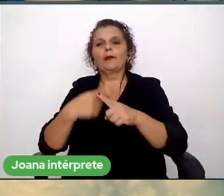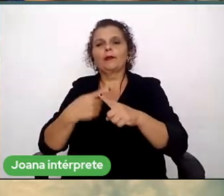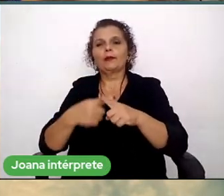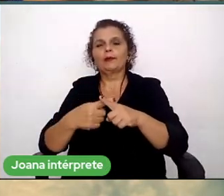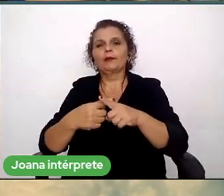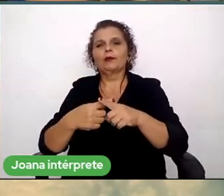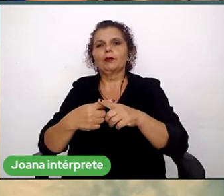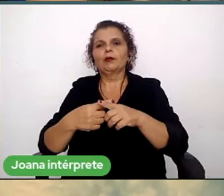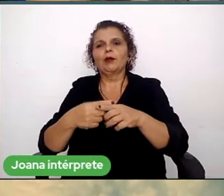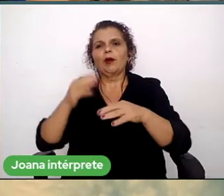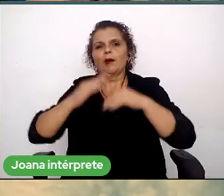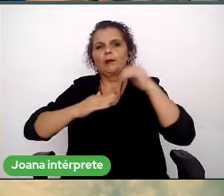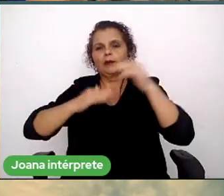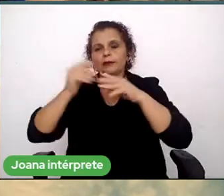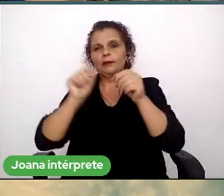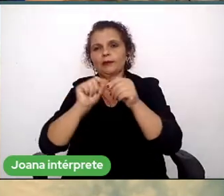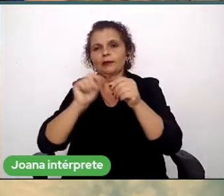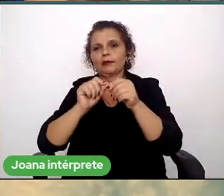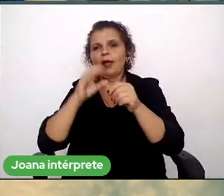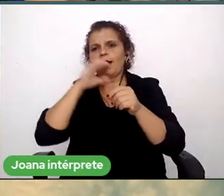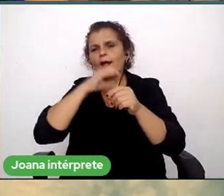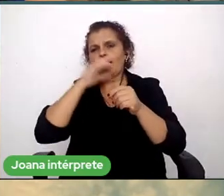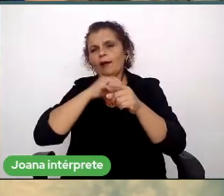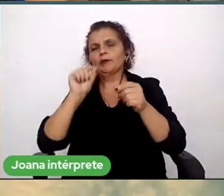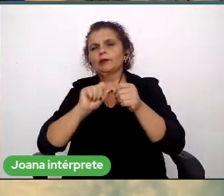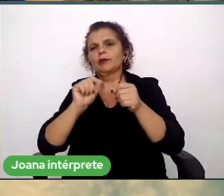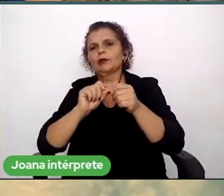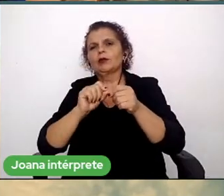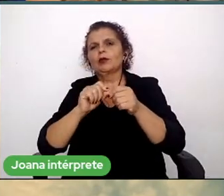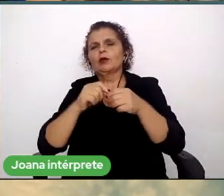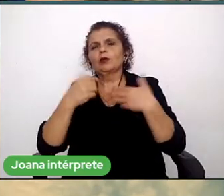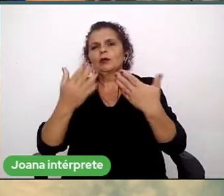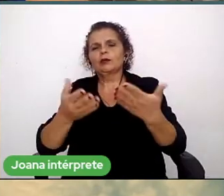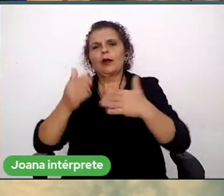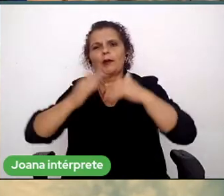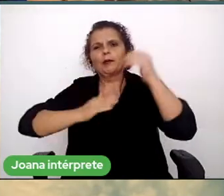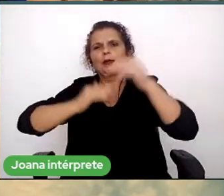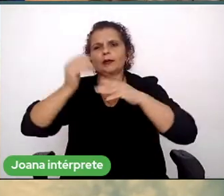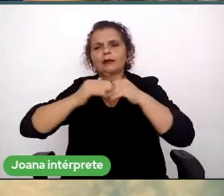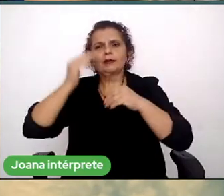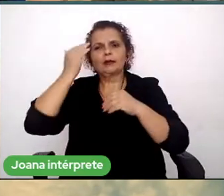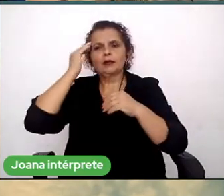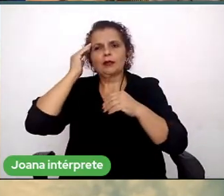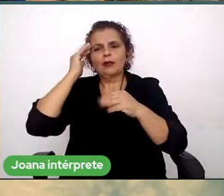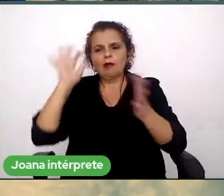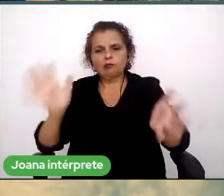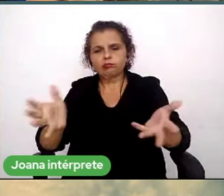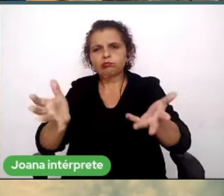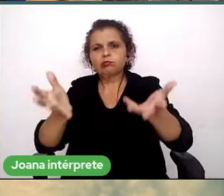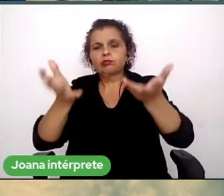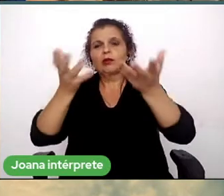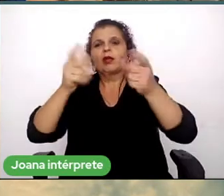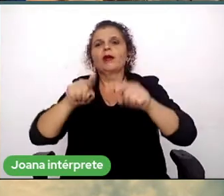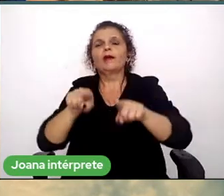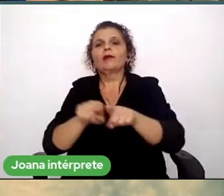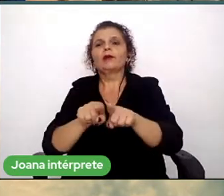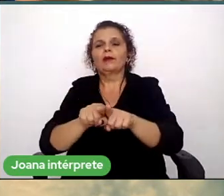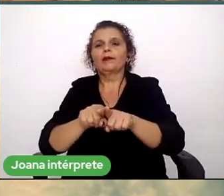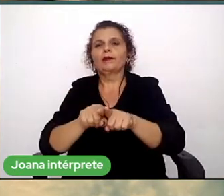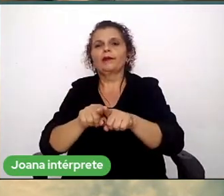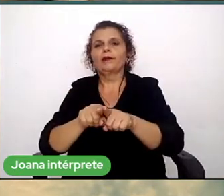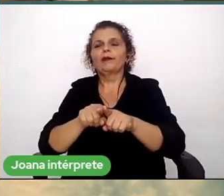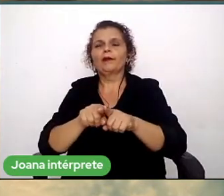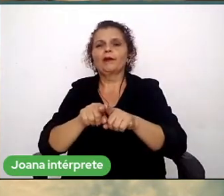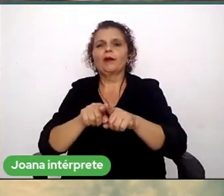acontece o vamos lá uma das partes que a gente fala viu de rápidas tá então é uma parecia que a gente entende que estimula as desenvolvedoras a